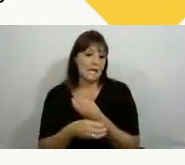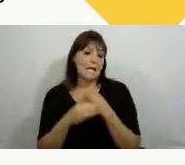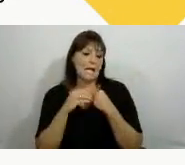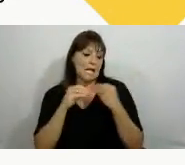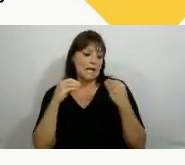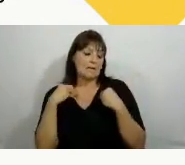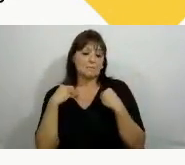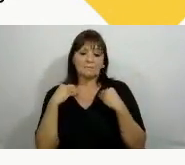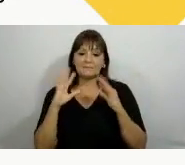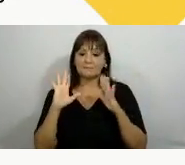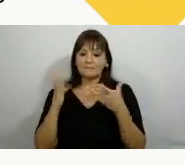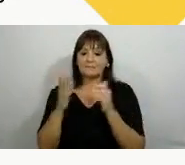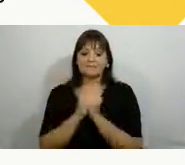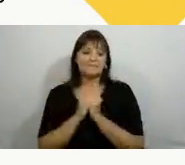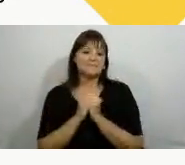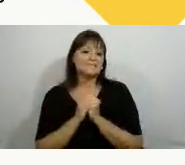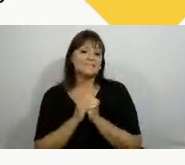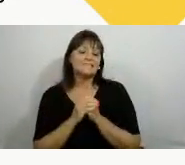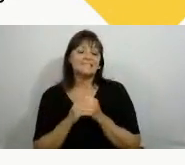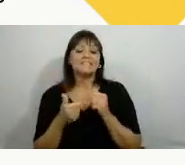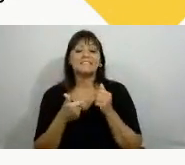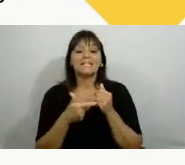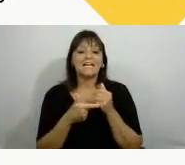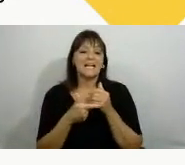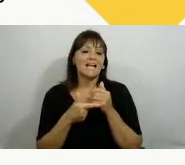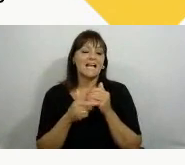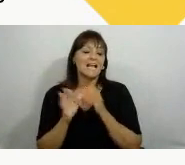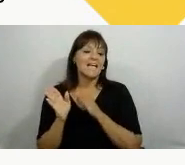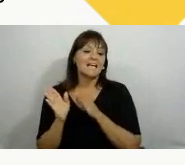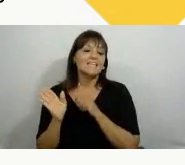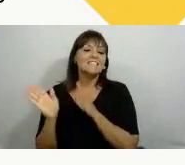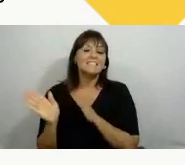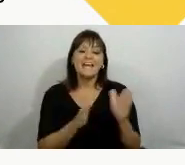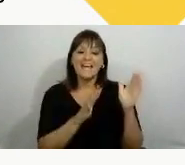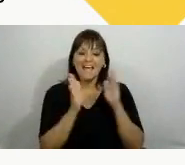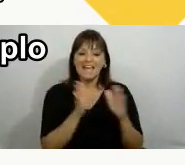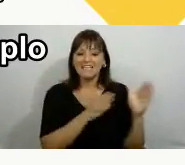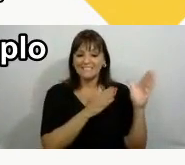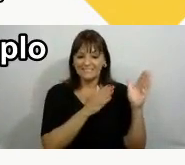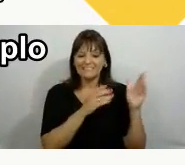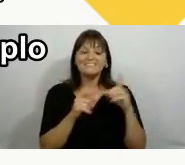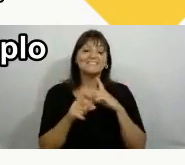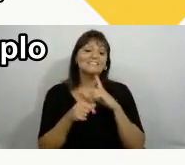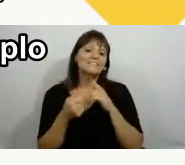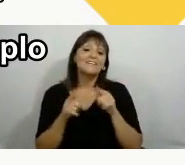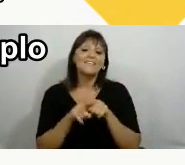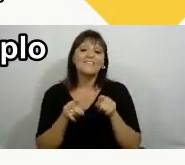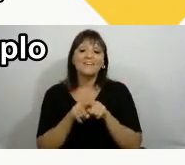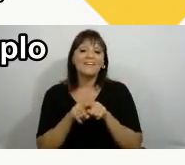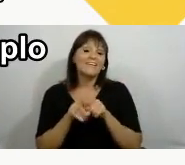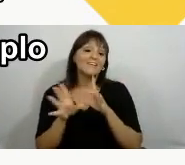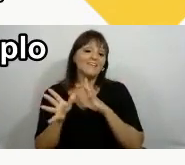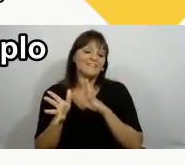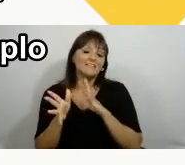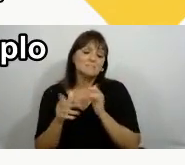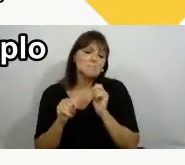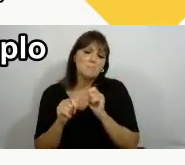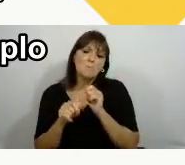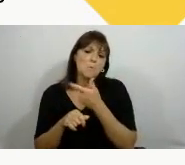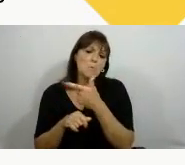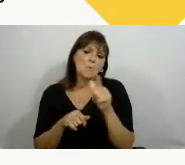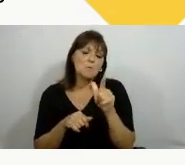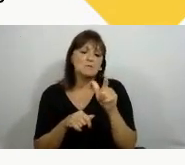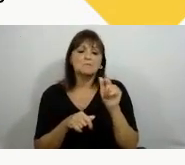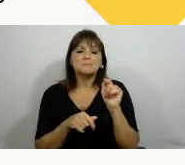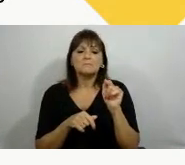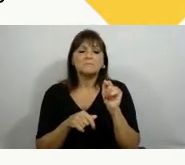você gosta, e aí você pode trazer essa informação também, independente de ter ou não pessoas com deficiência visual na sua reunião de trabalho,